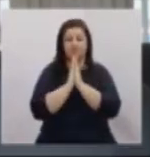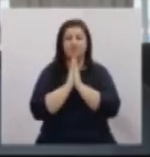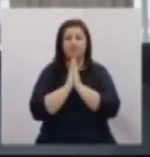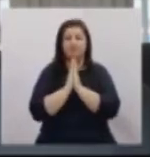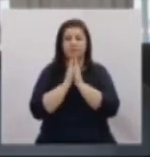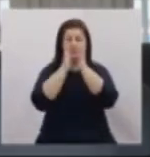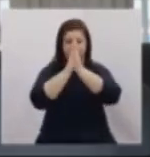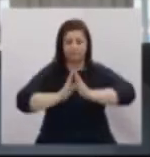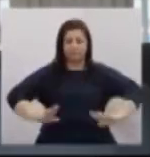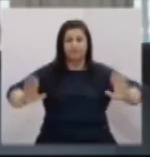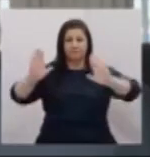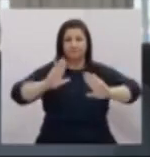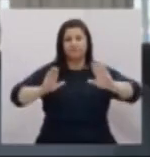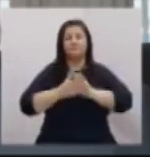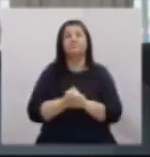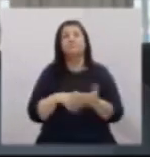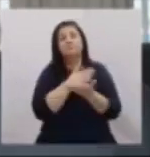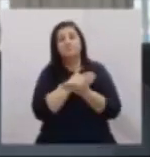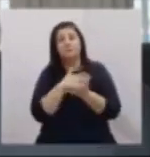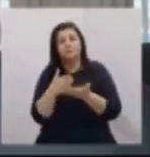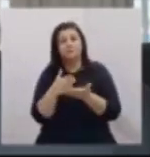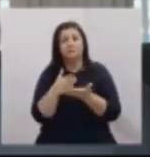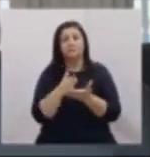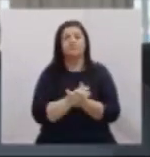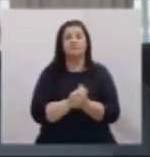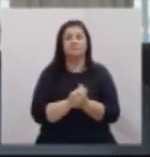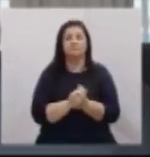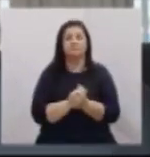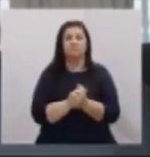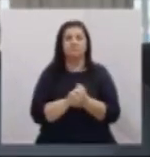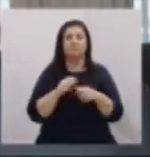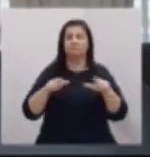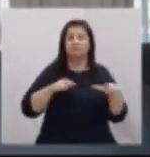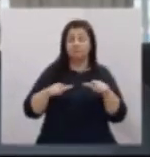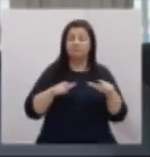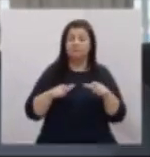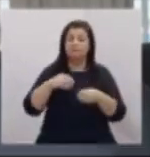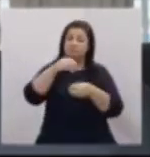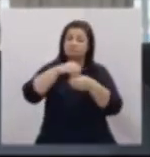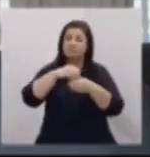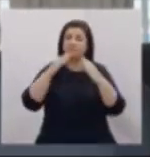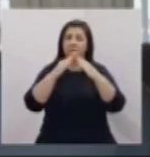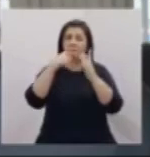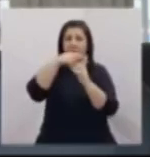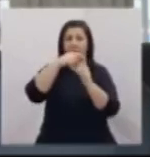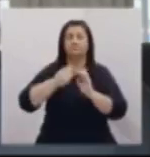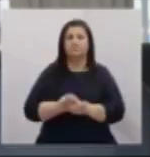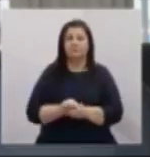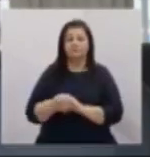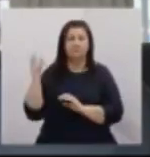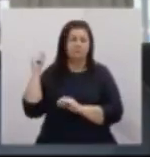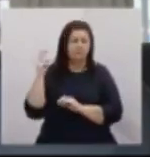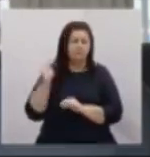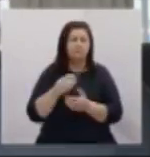né? Então lá que eu comecei, né, assim, a trabalhar, vim, né, trabalhar mesmo na igreja e tal. E desde lá meu desejo